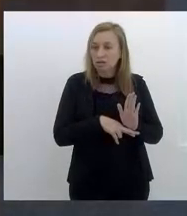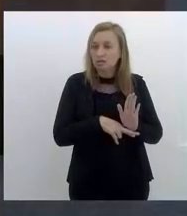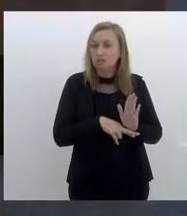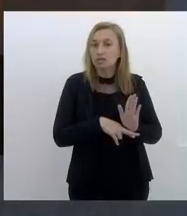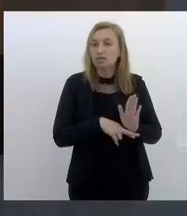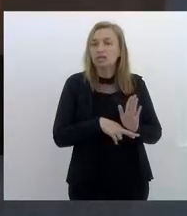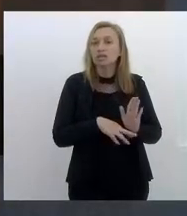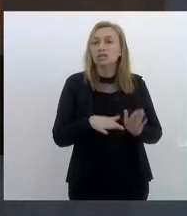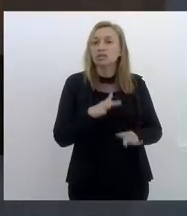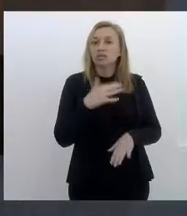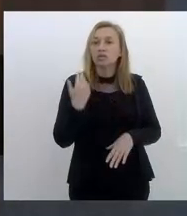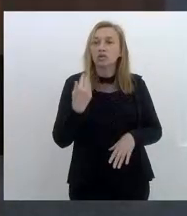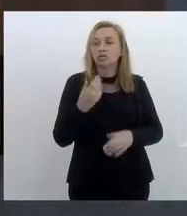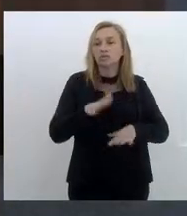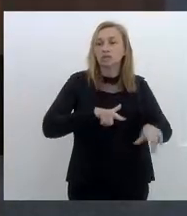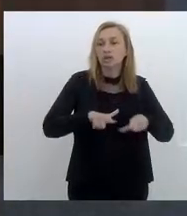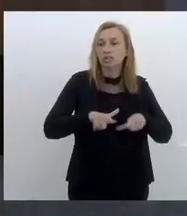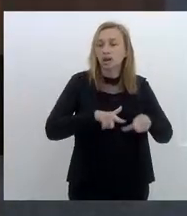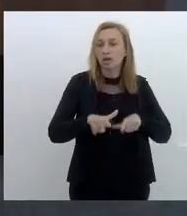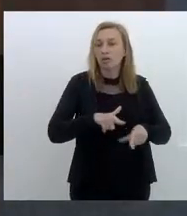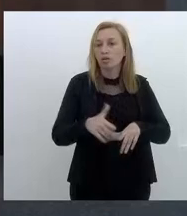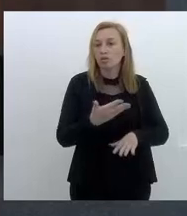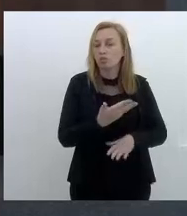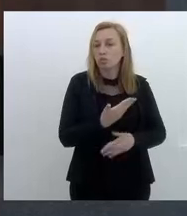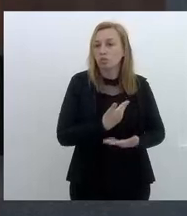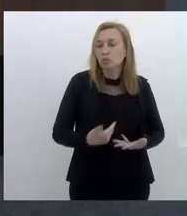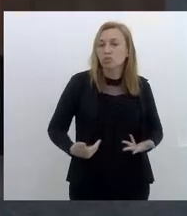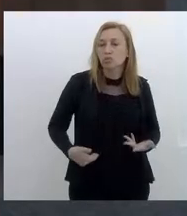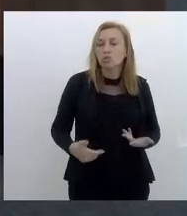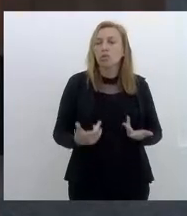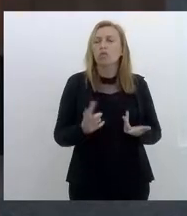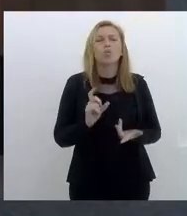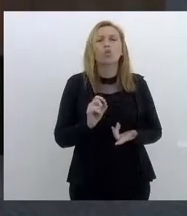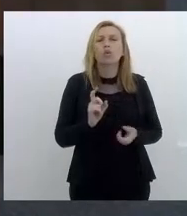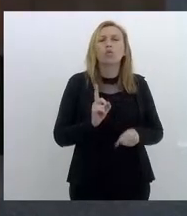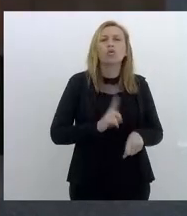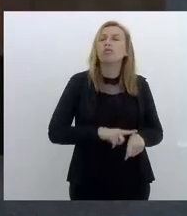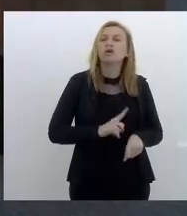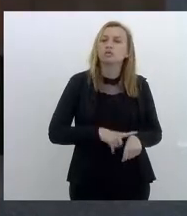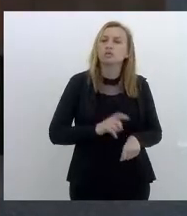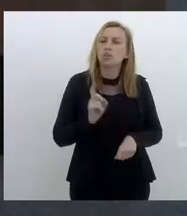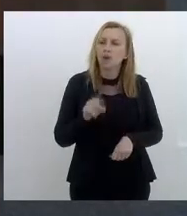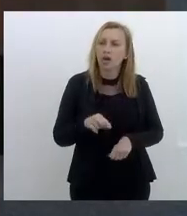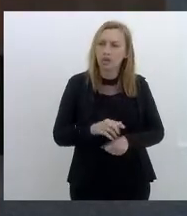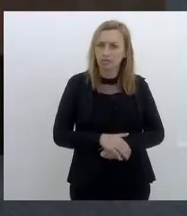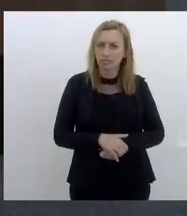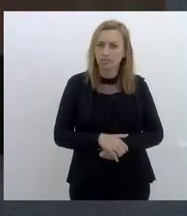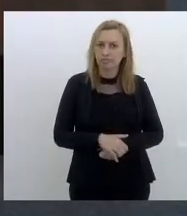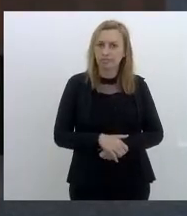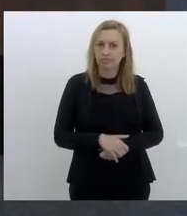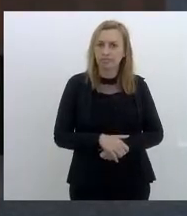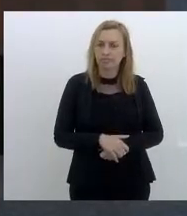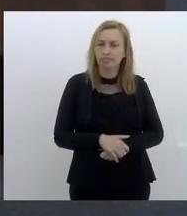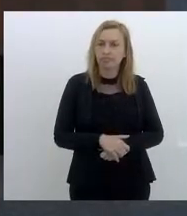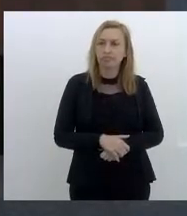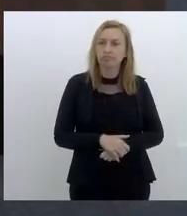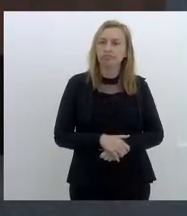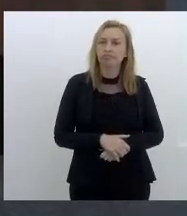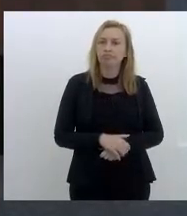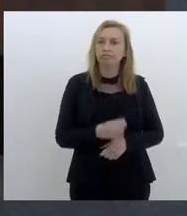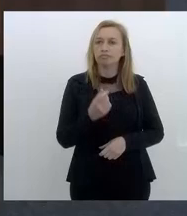no serviço público e principalmente eu queria chamar atenção do que o momento é aqui é o momento que a gente mexe com